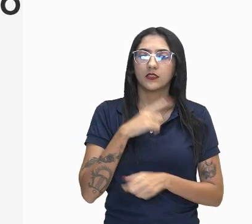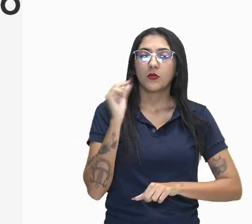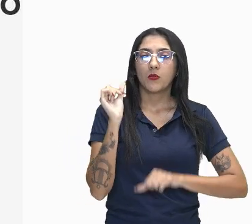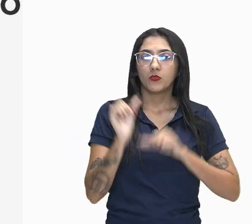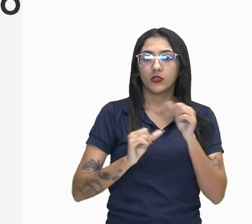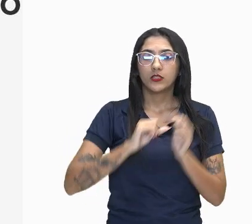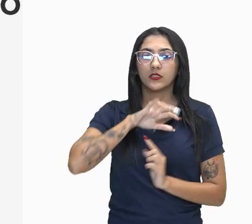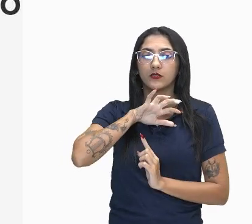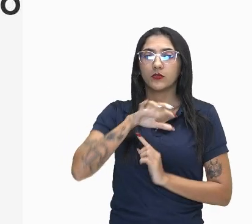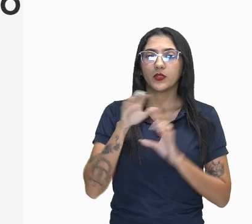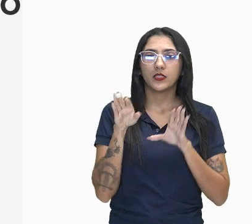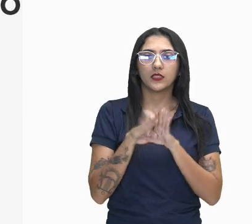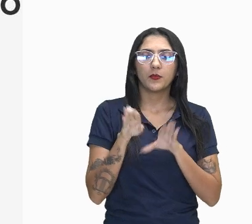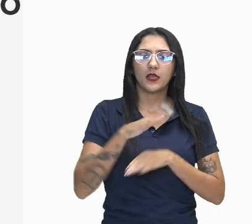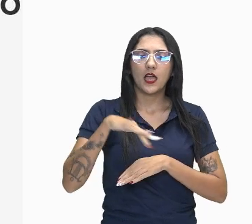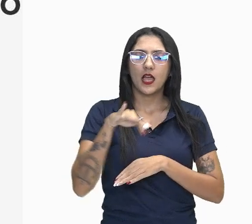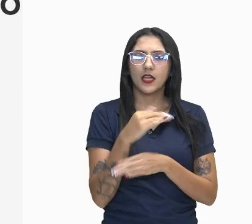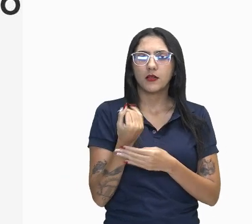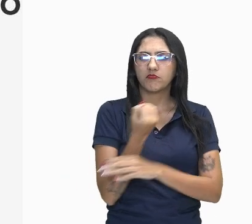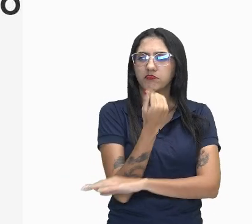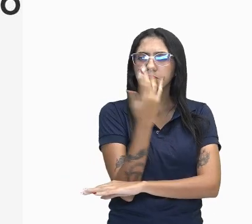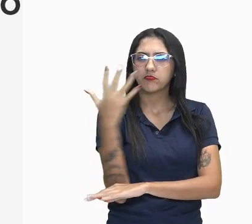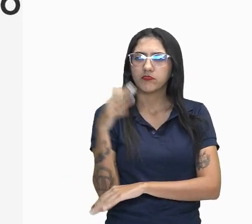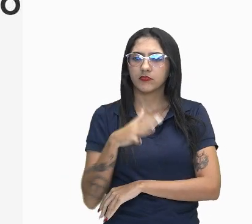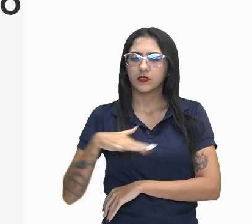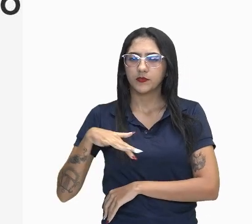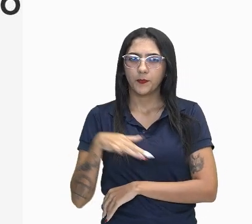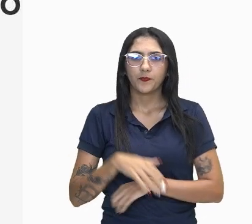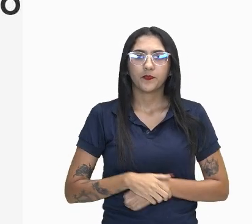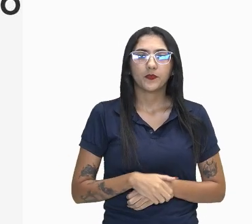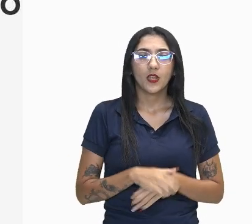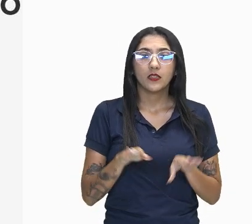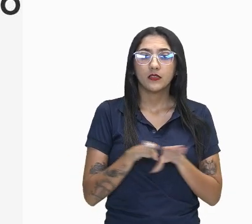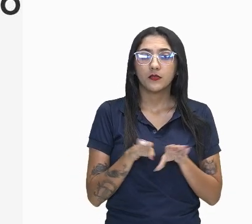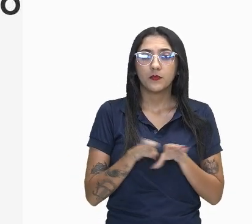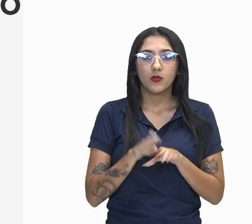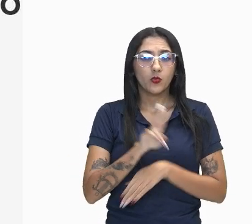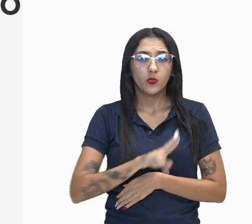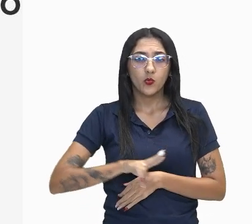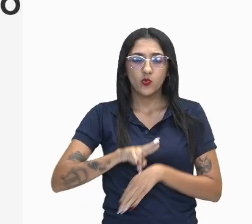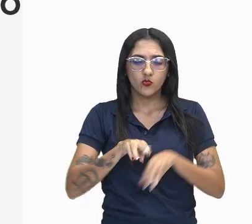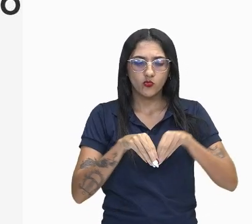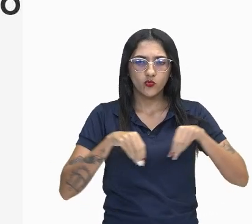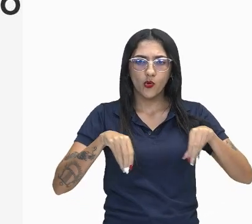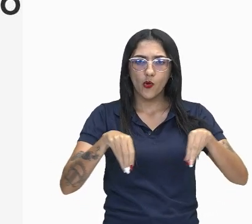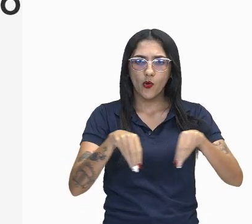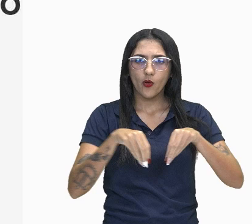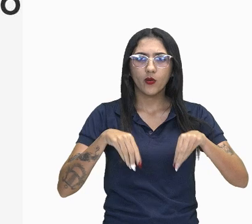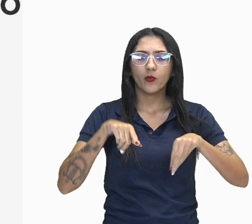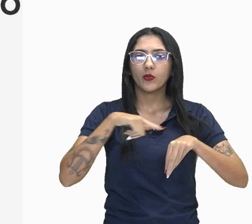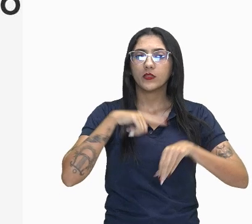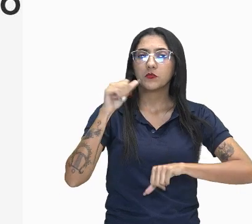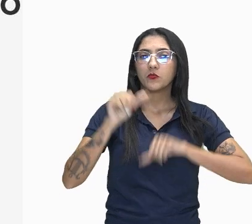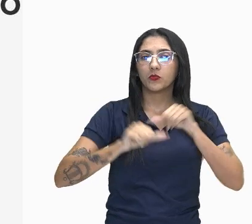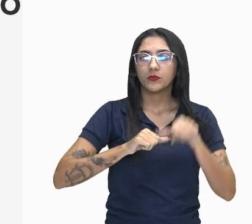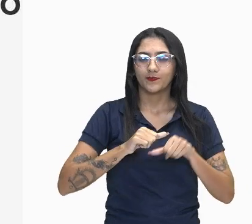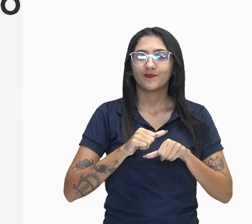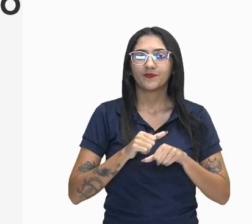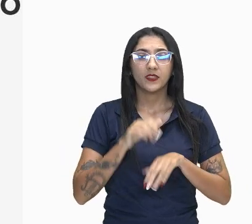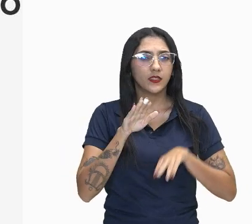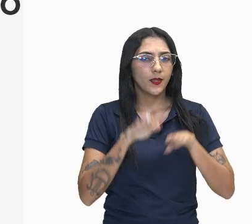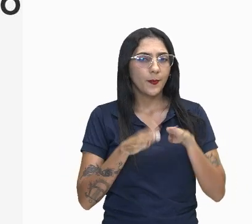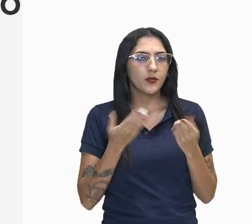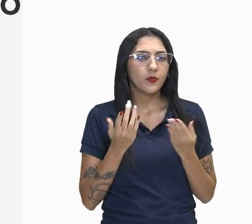modificando aquela paisagem rural, tá? Agora, o uso do solo, ele vai ser alterado de acordo com